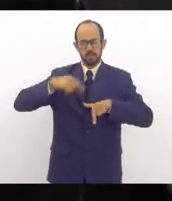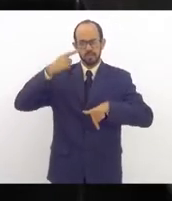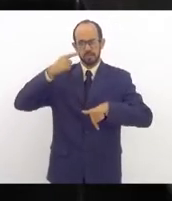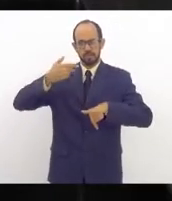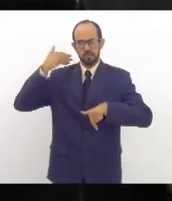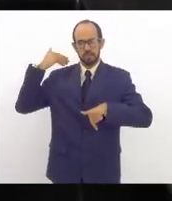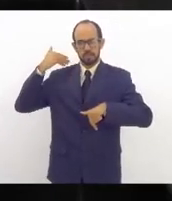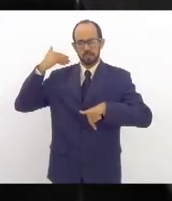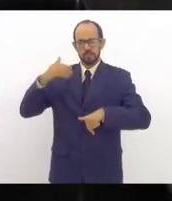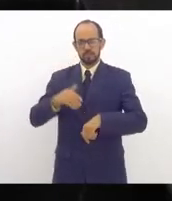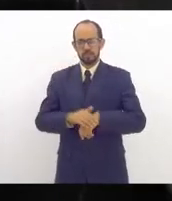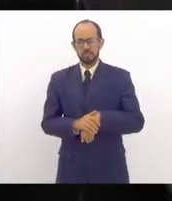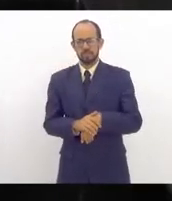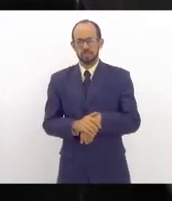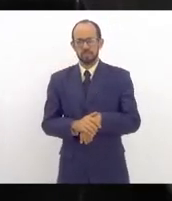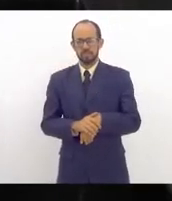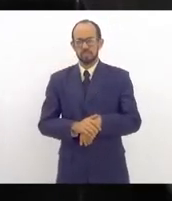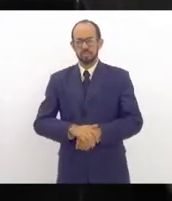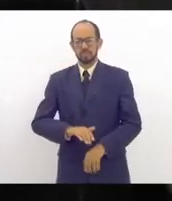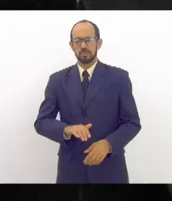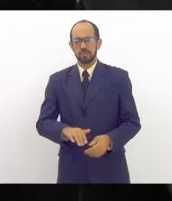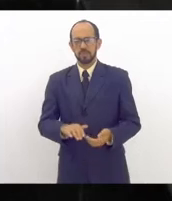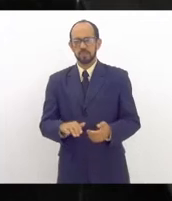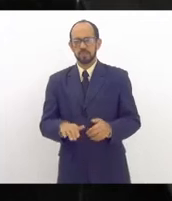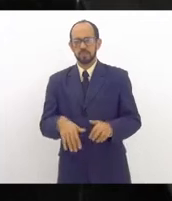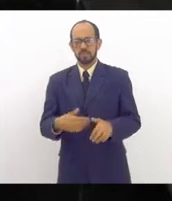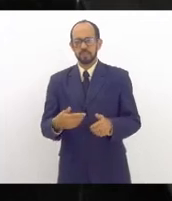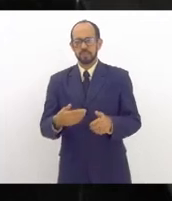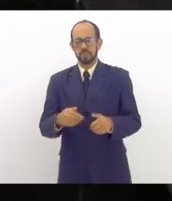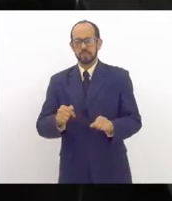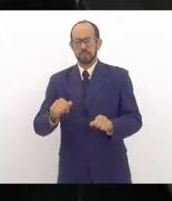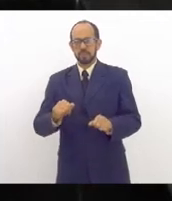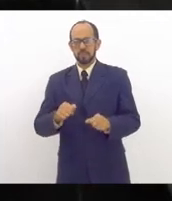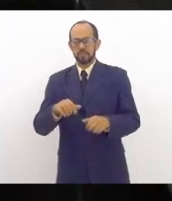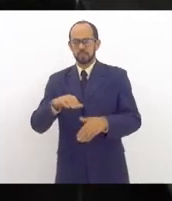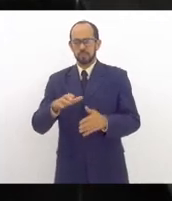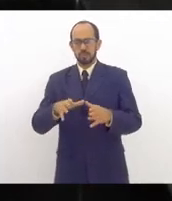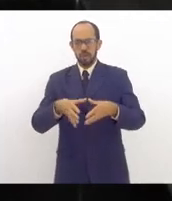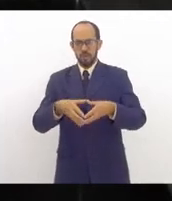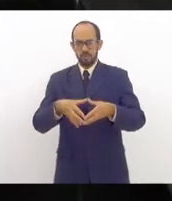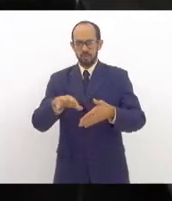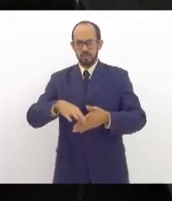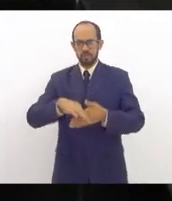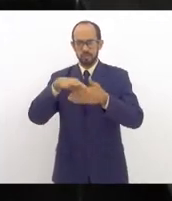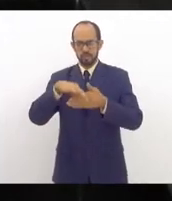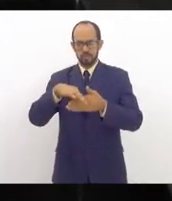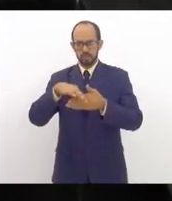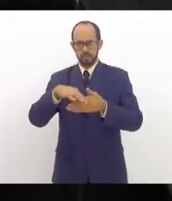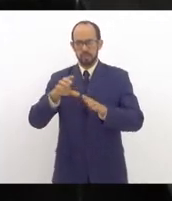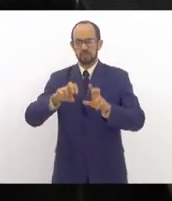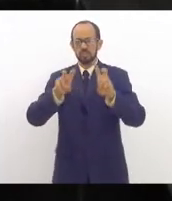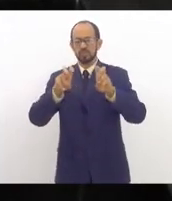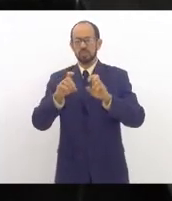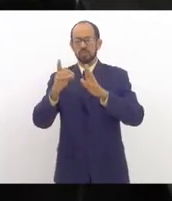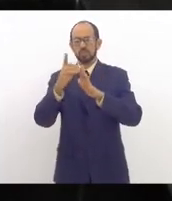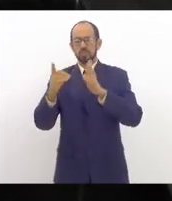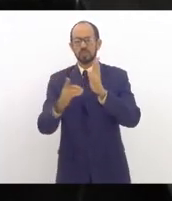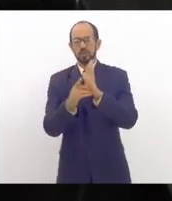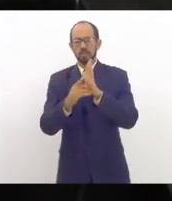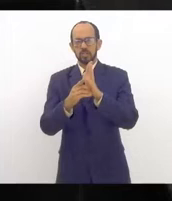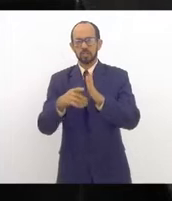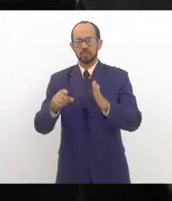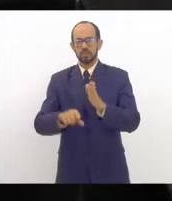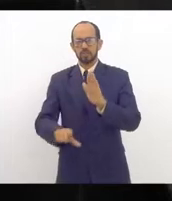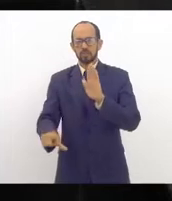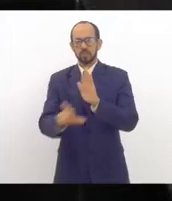culminou com acordo no colégio de líderes no que se refere ao projeto dos decretos legislativo que Poderia gerar